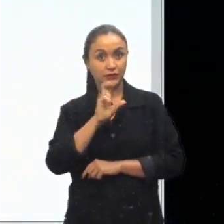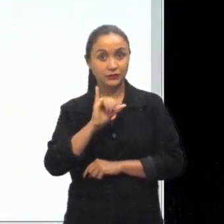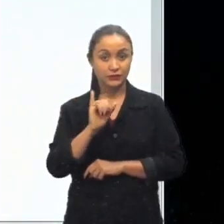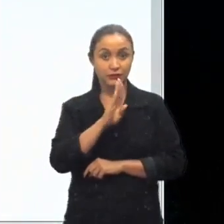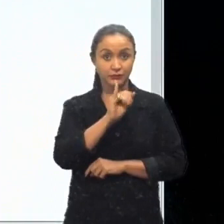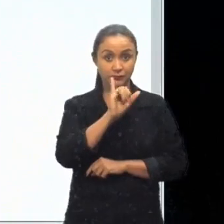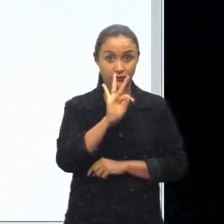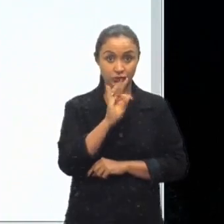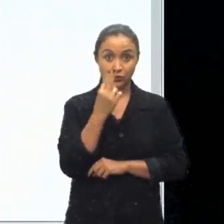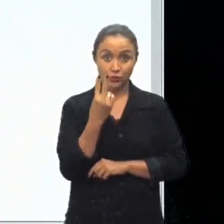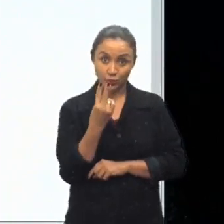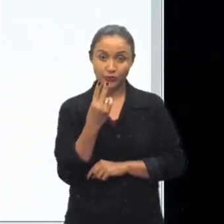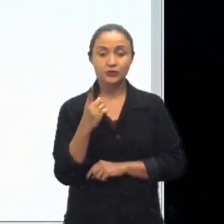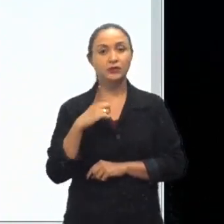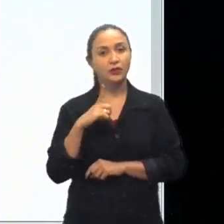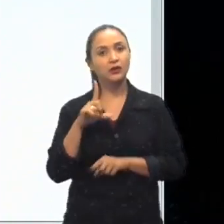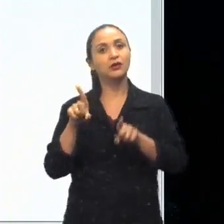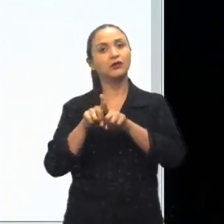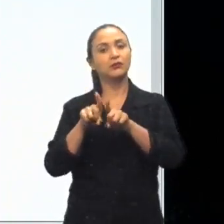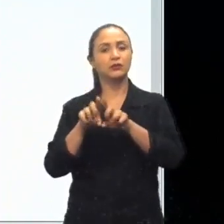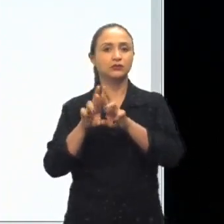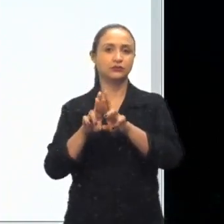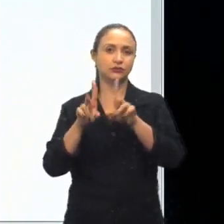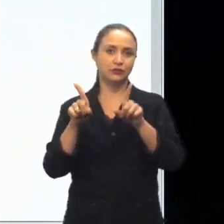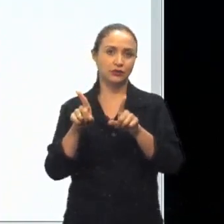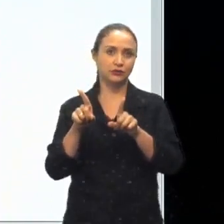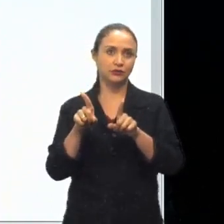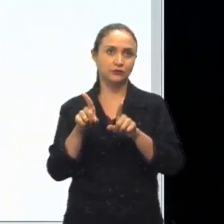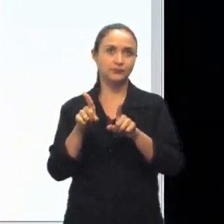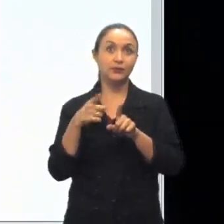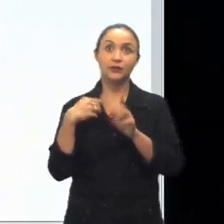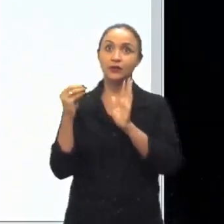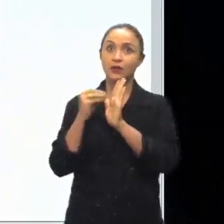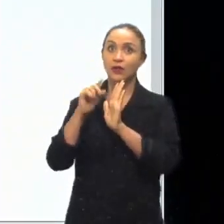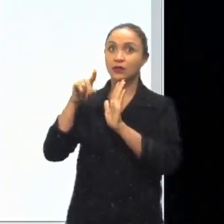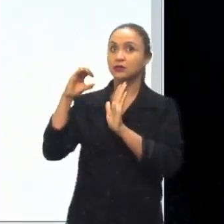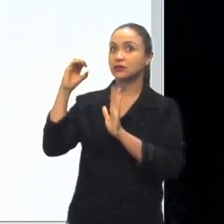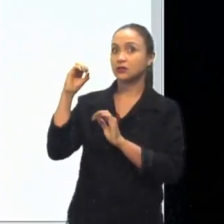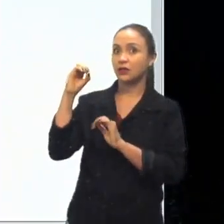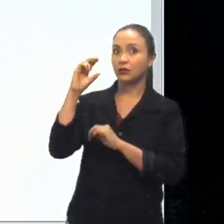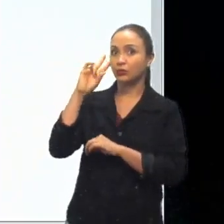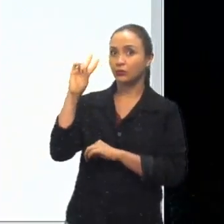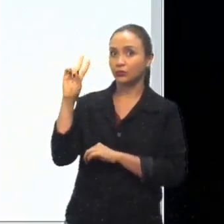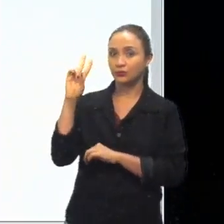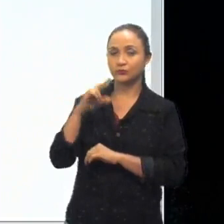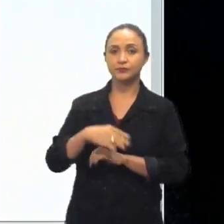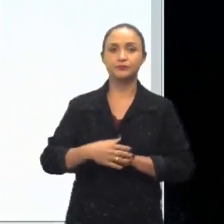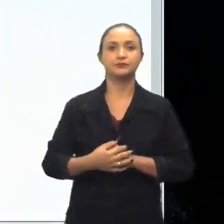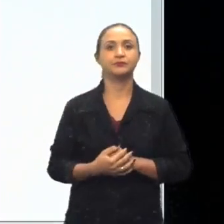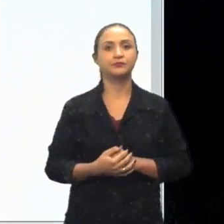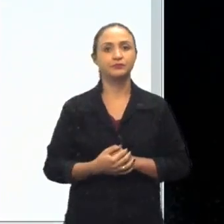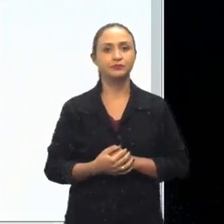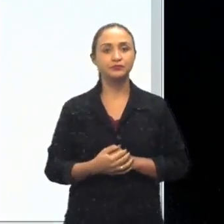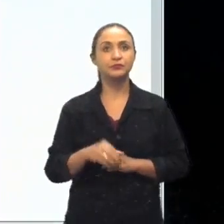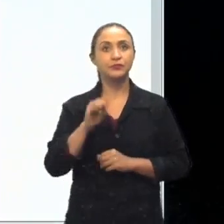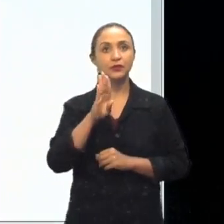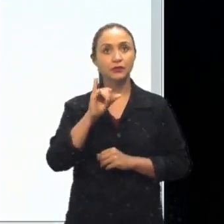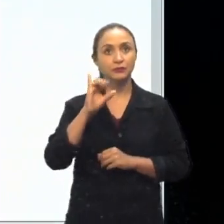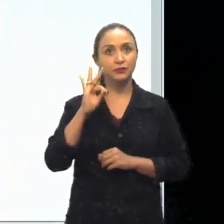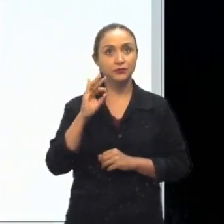tem uma outra determinada frequência. O bit é 2 não, o bit é 0. Não existe bit 2. Bit é 0,